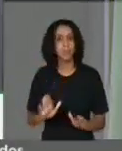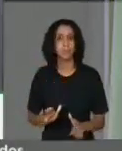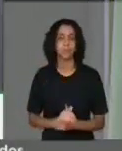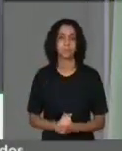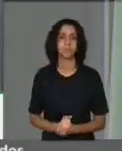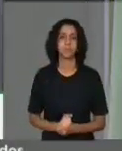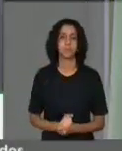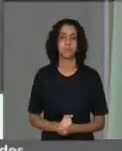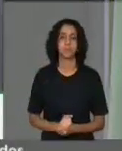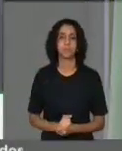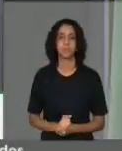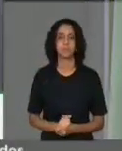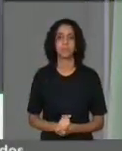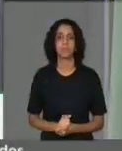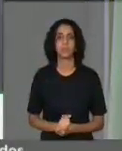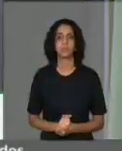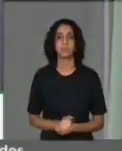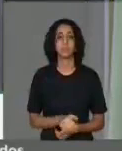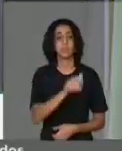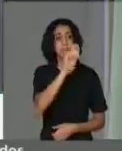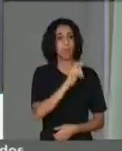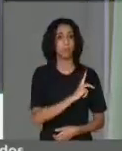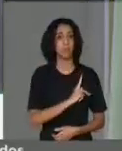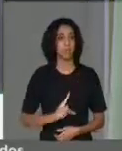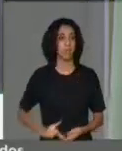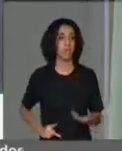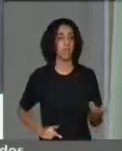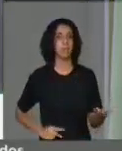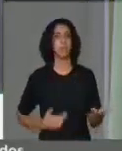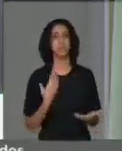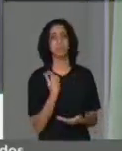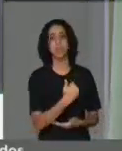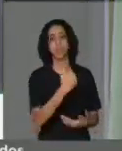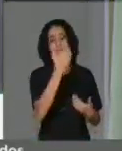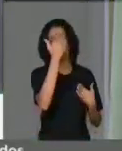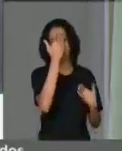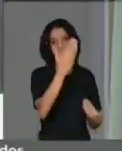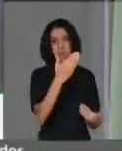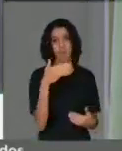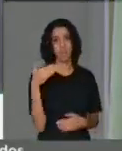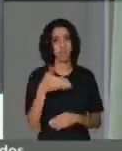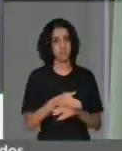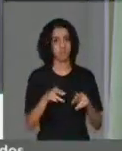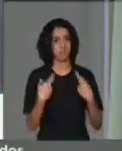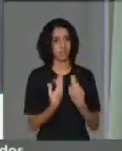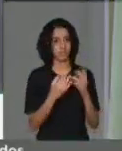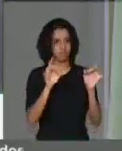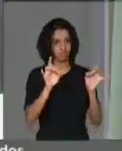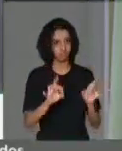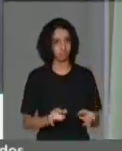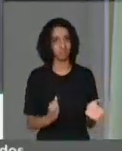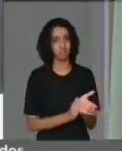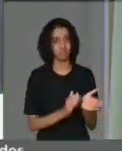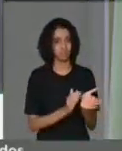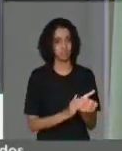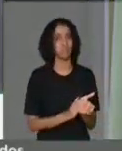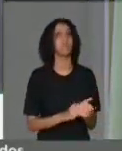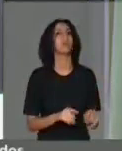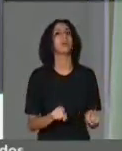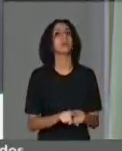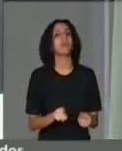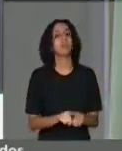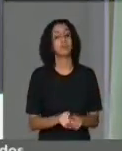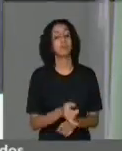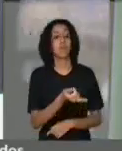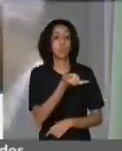presidente, o convite à sessão, parabenizo pela sessão e peço mais uma vez as minhas